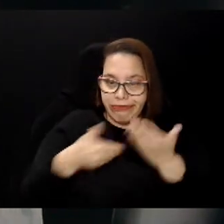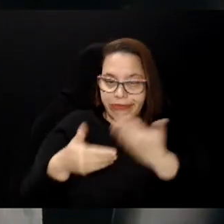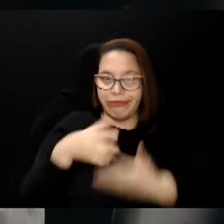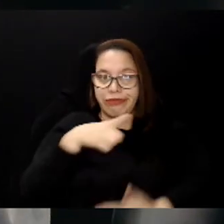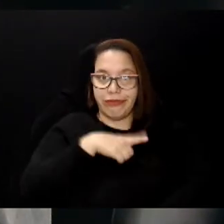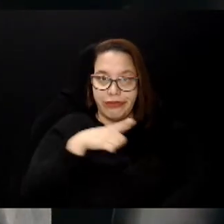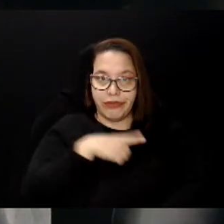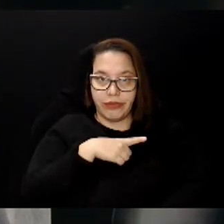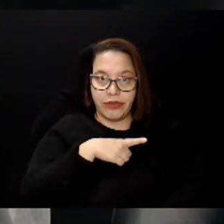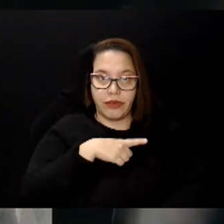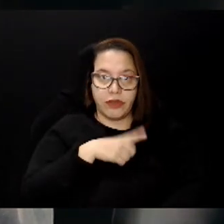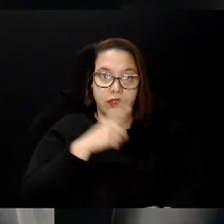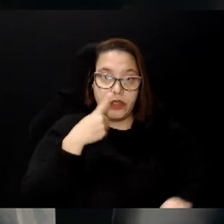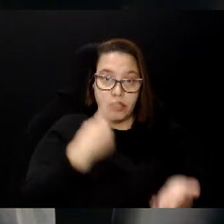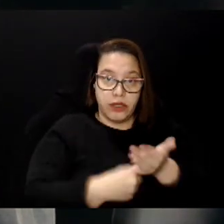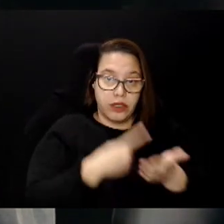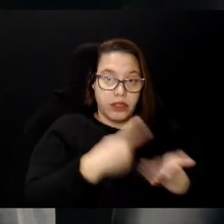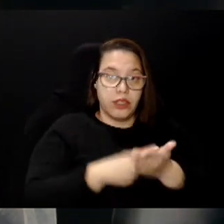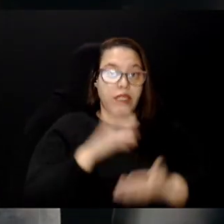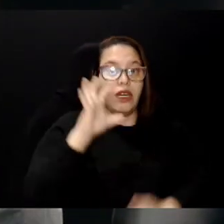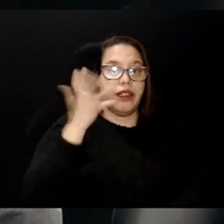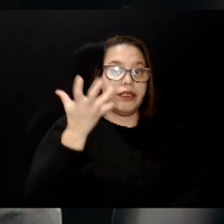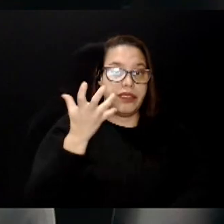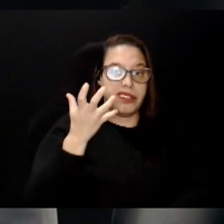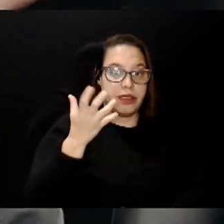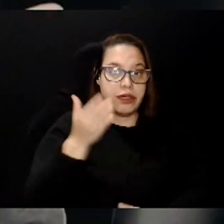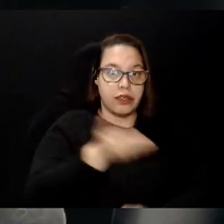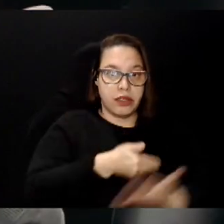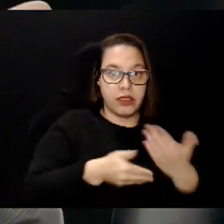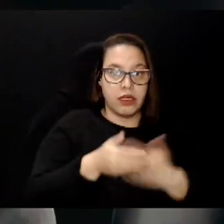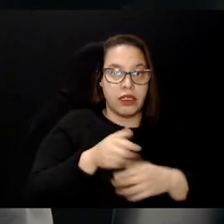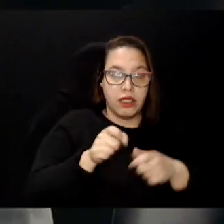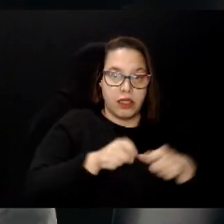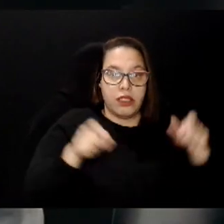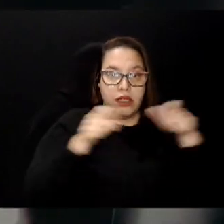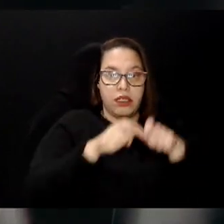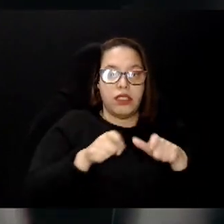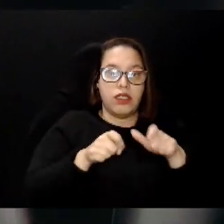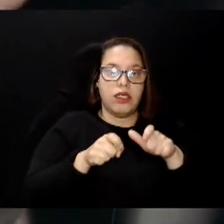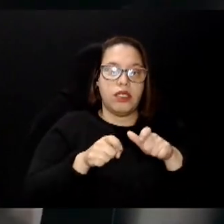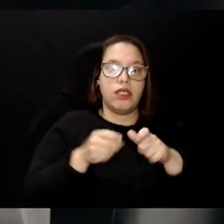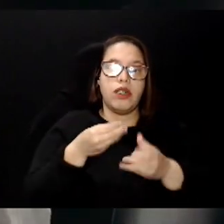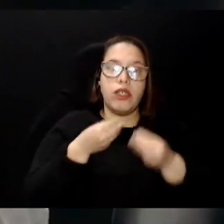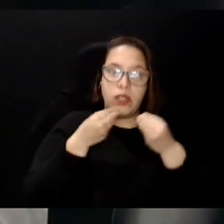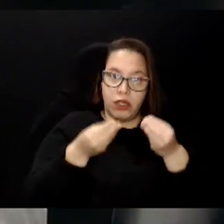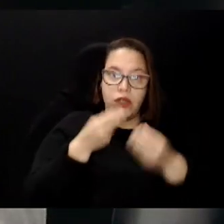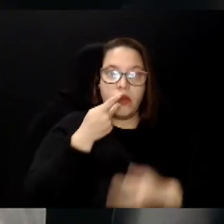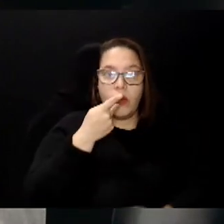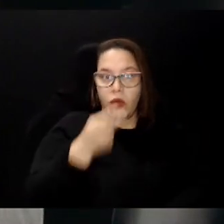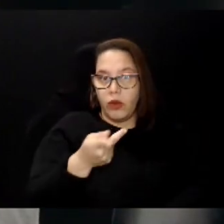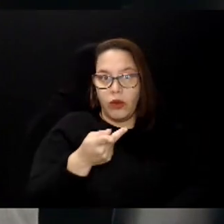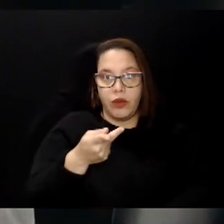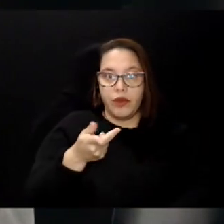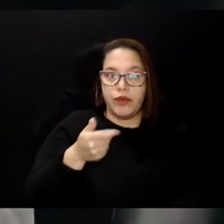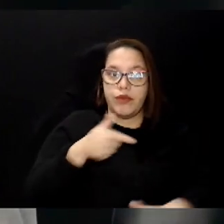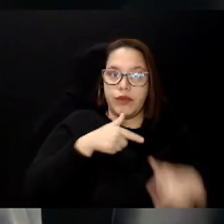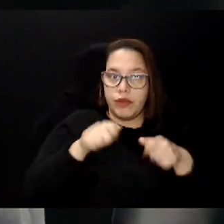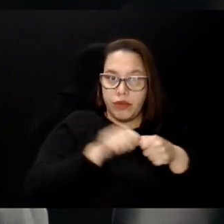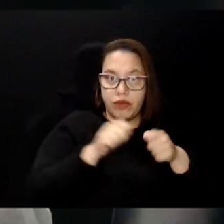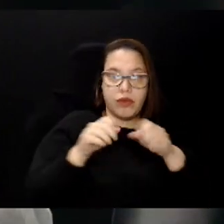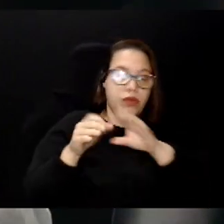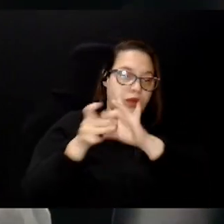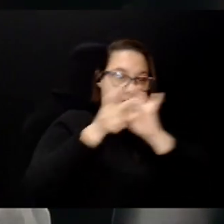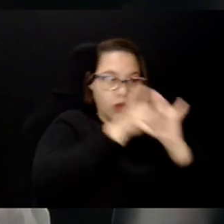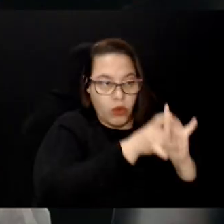confirmação. O que acontece quando ele interage com a máquina? A máquina acaba, como eu falei para vocês, trabalhando em cima do contexto deles. Agora, quando